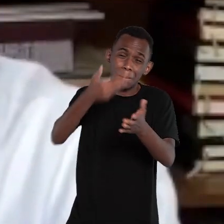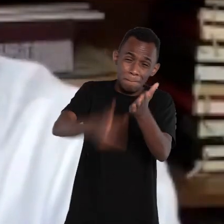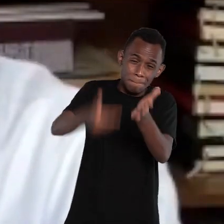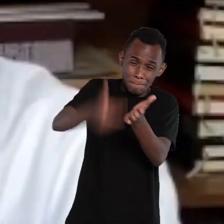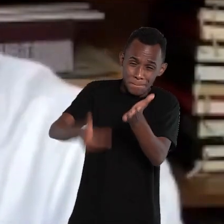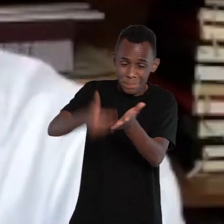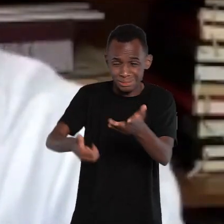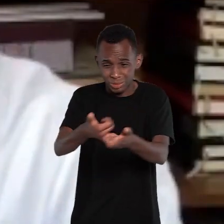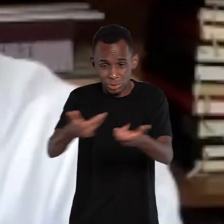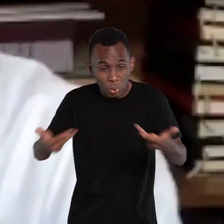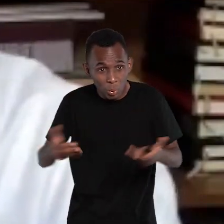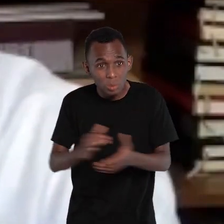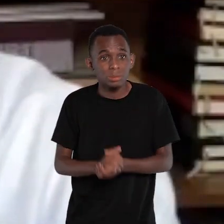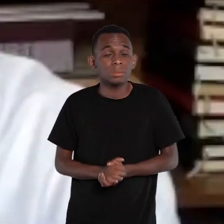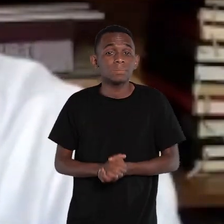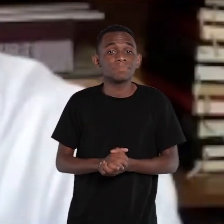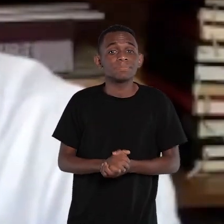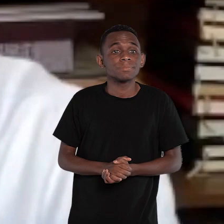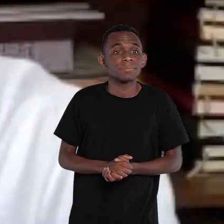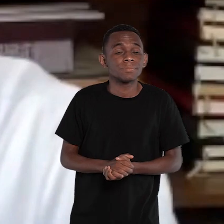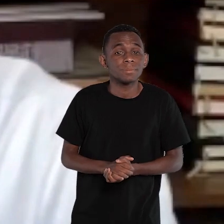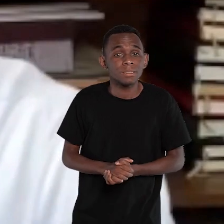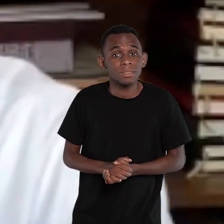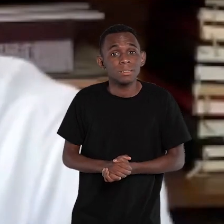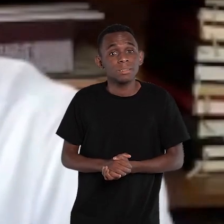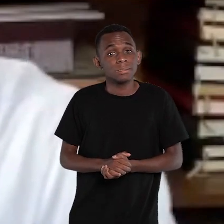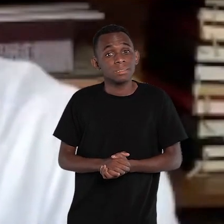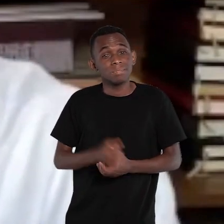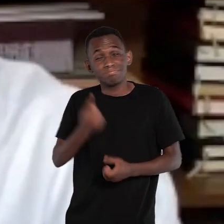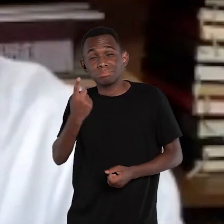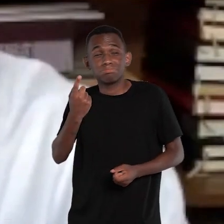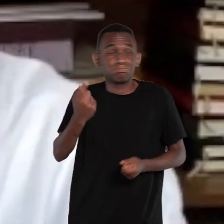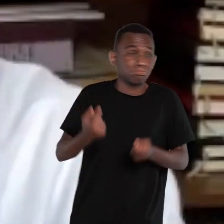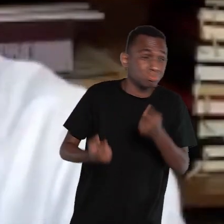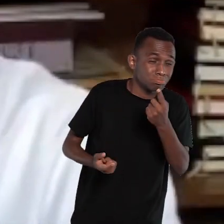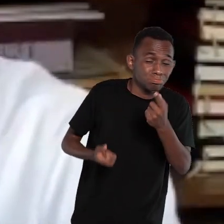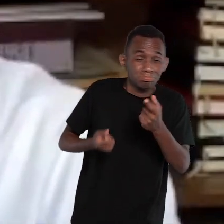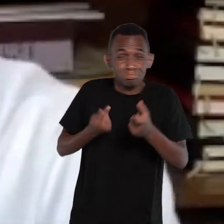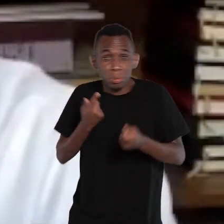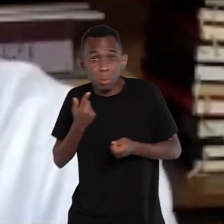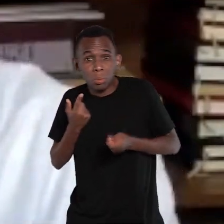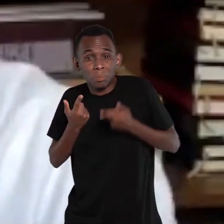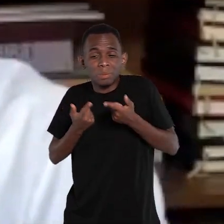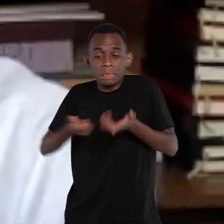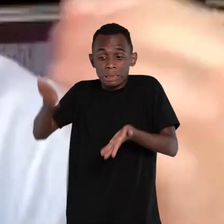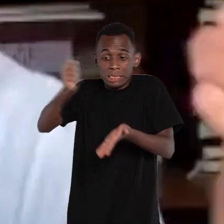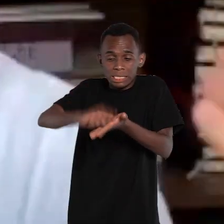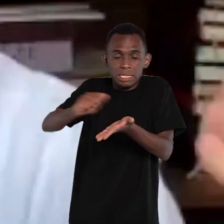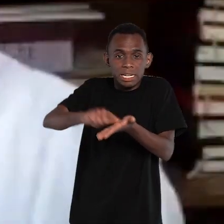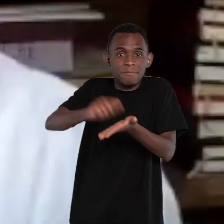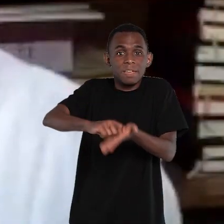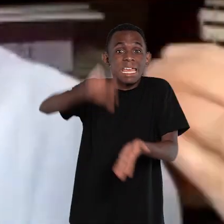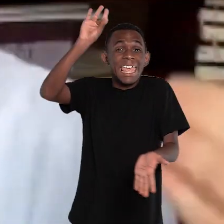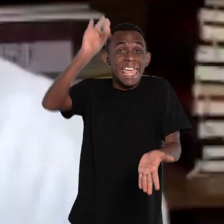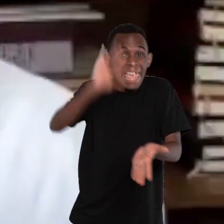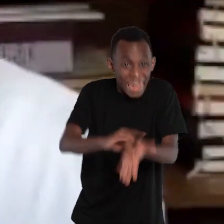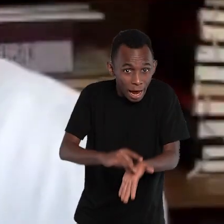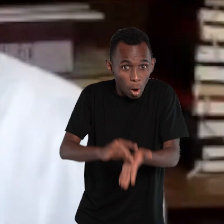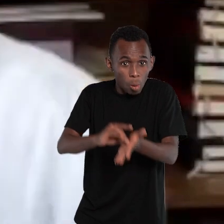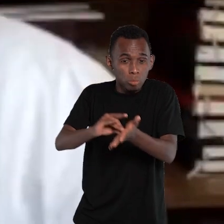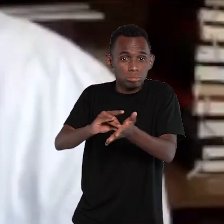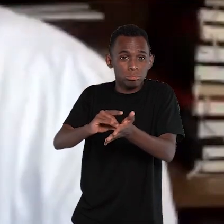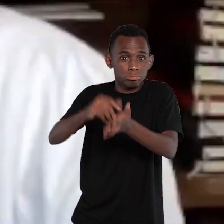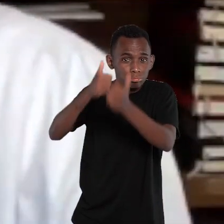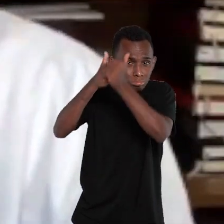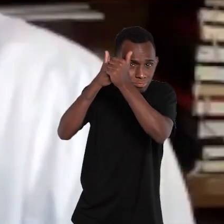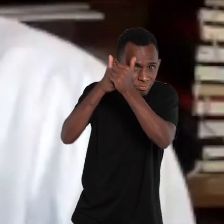o escritor que consegue consagrar na página ou na tela exatamente aquela emoção que o acometeu